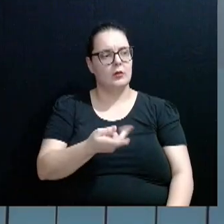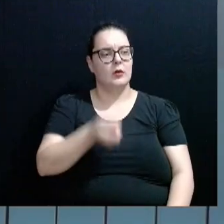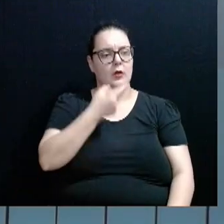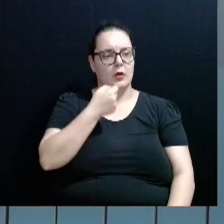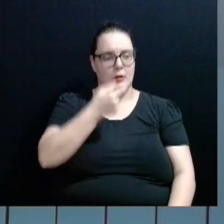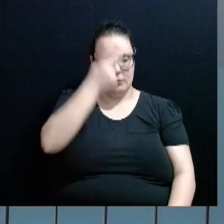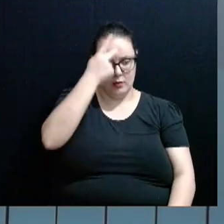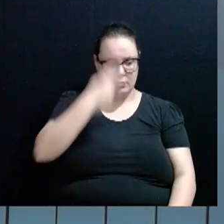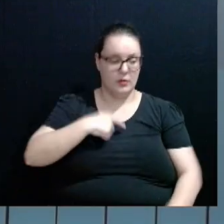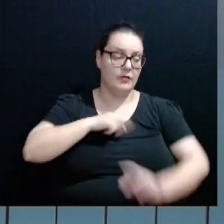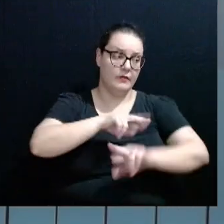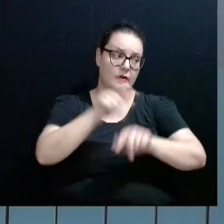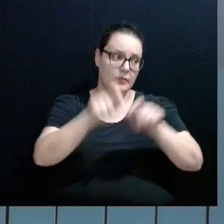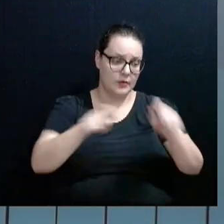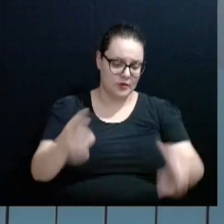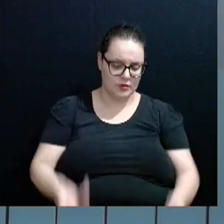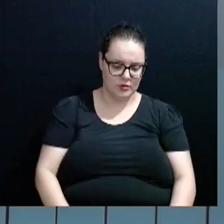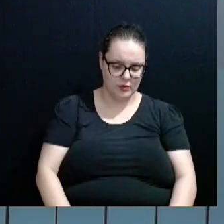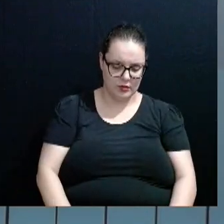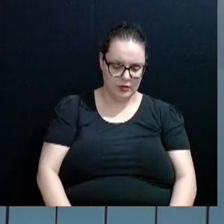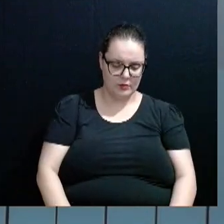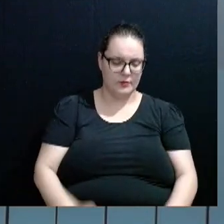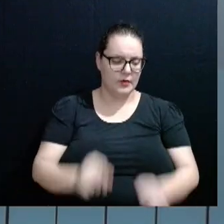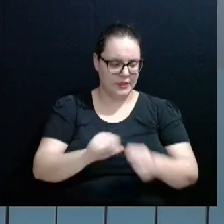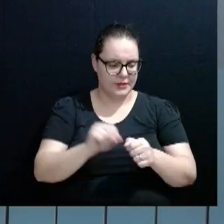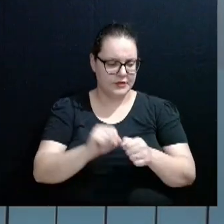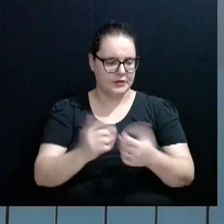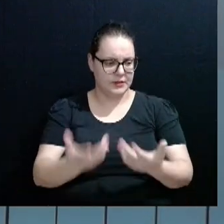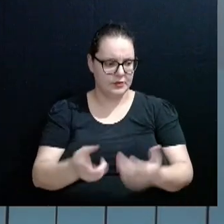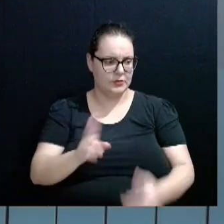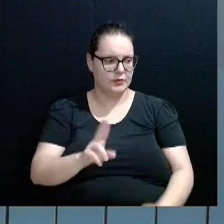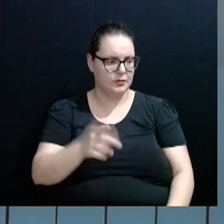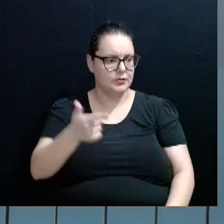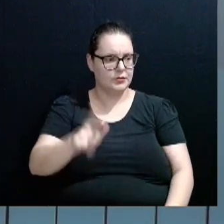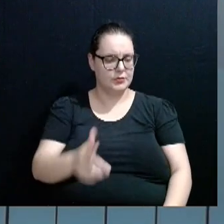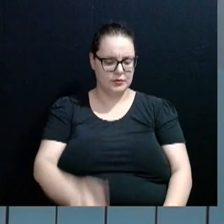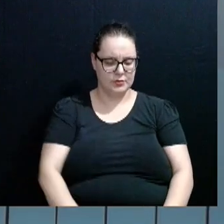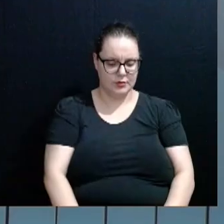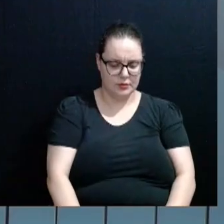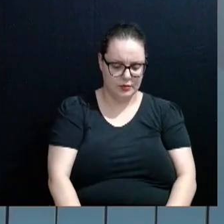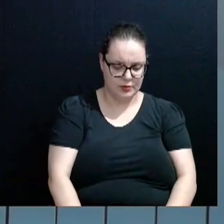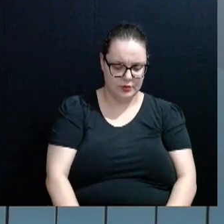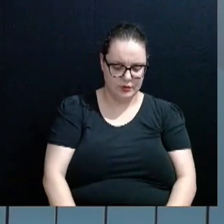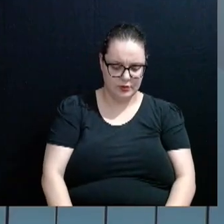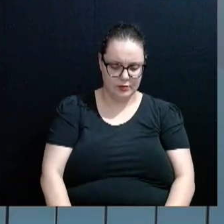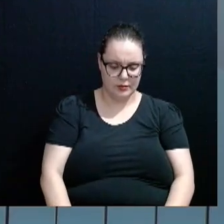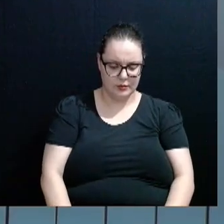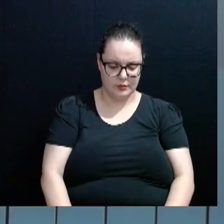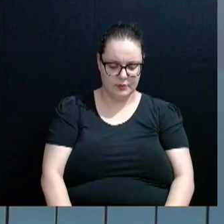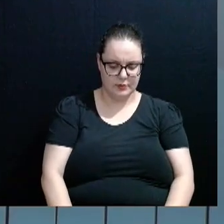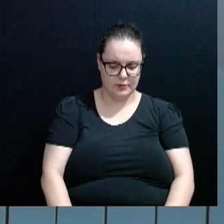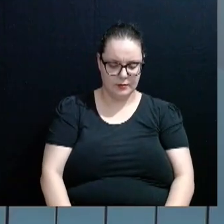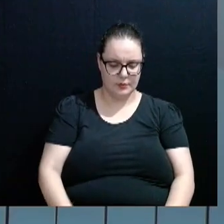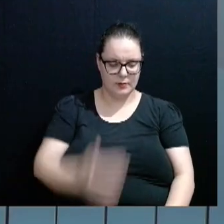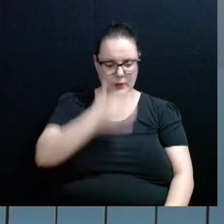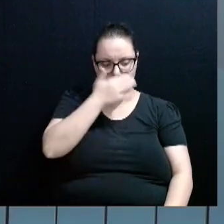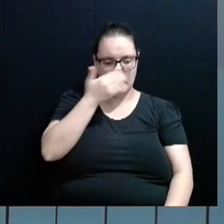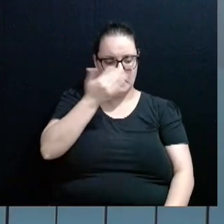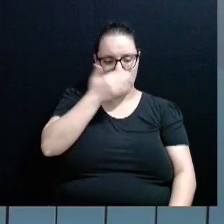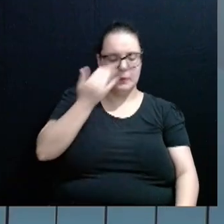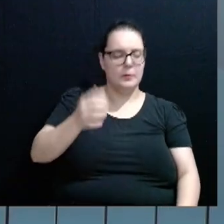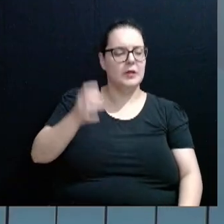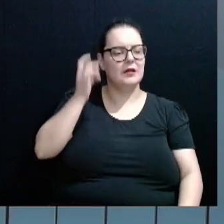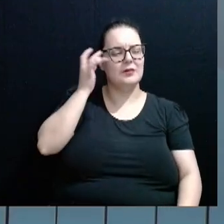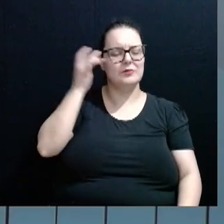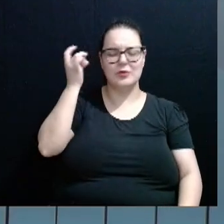acabam mesmo fazendo, o uso, assim, contínuo de remédios, até para enxaqueca, dor de estômago.